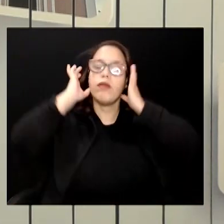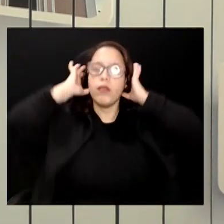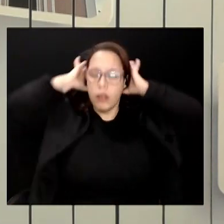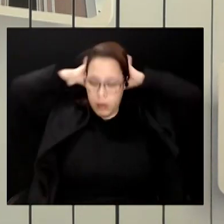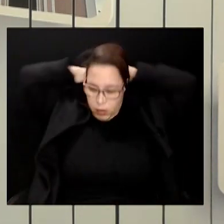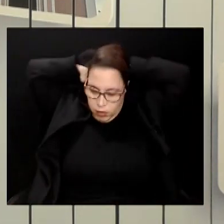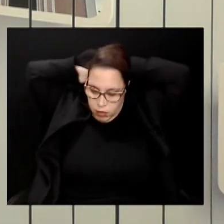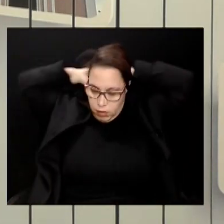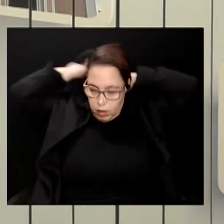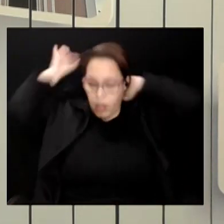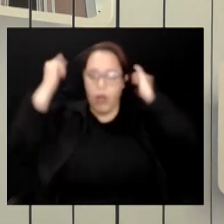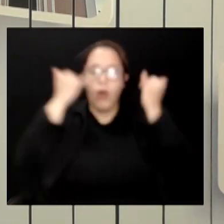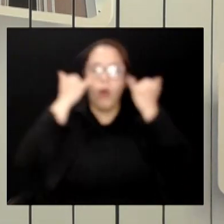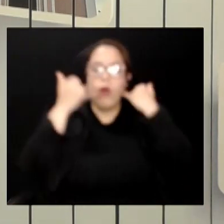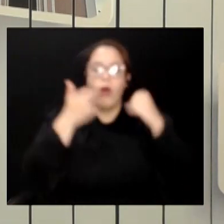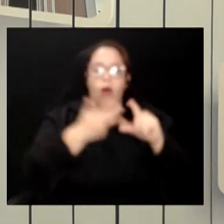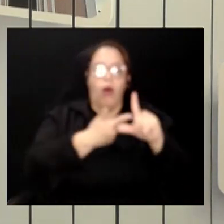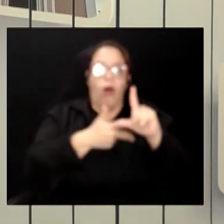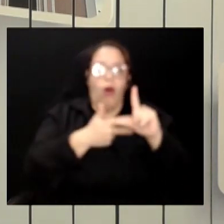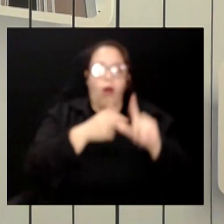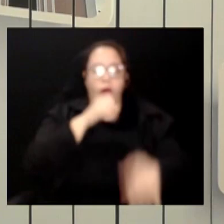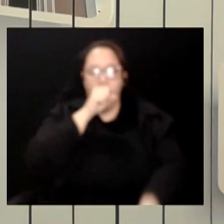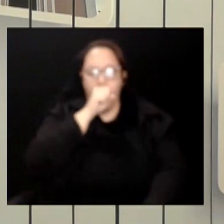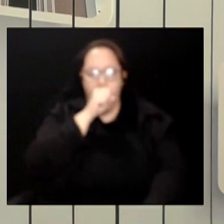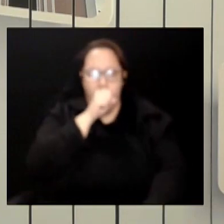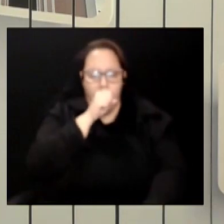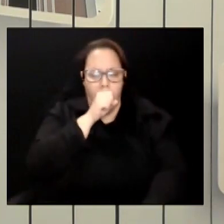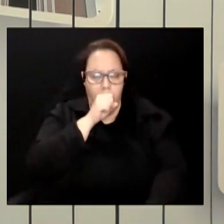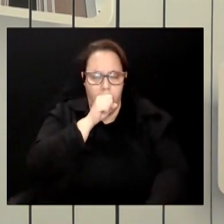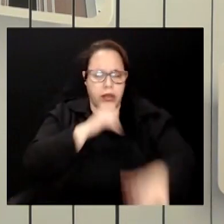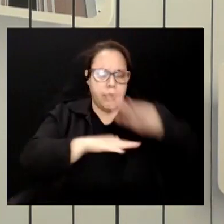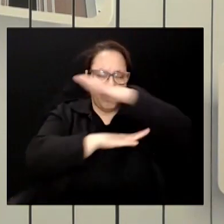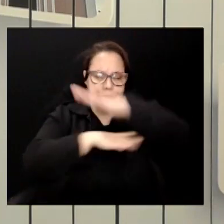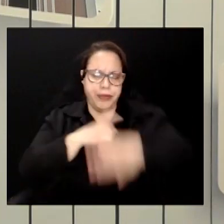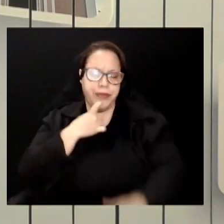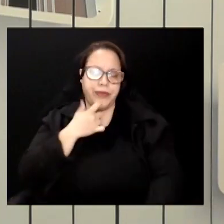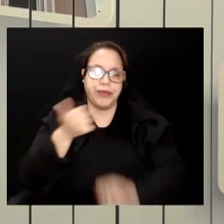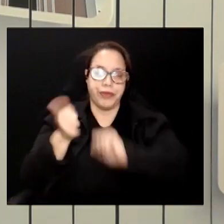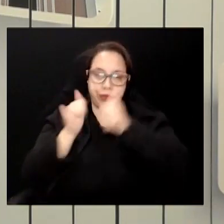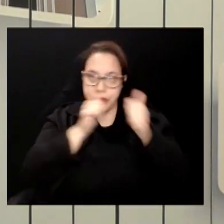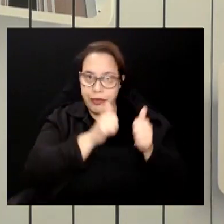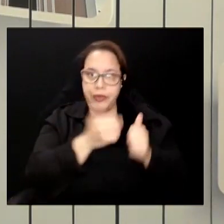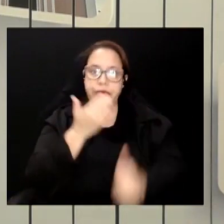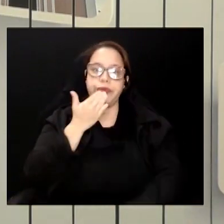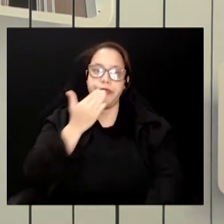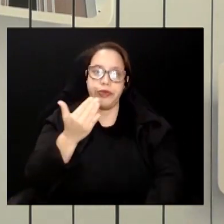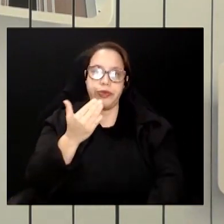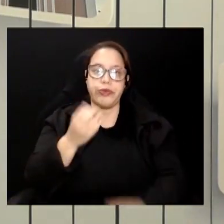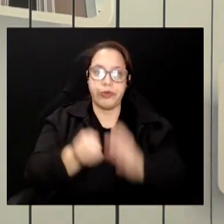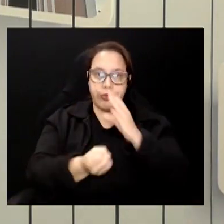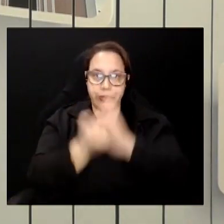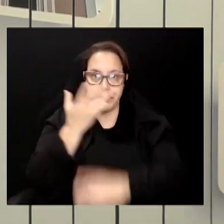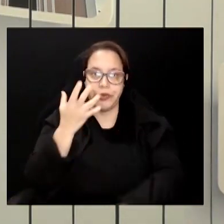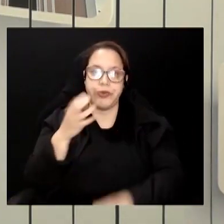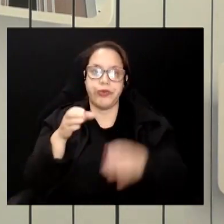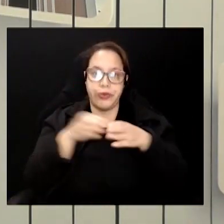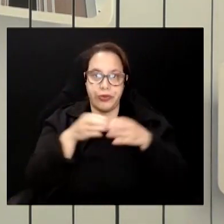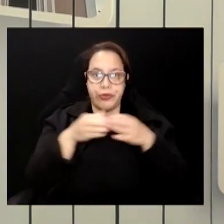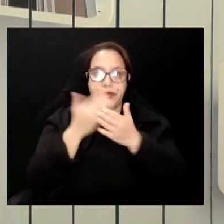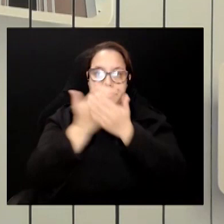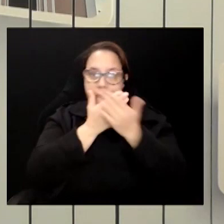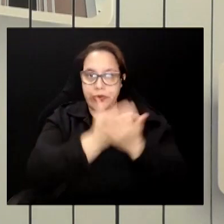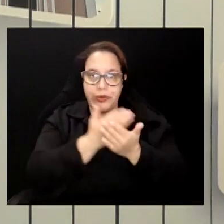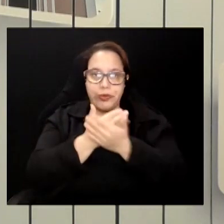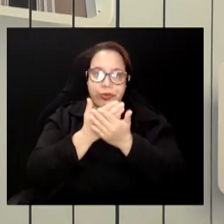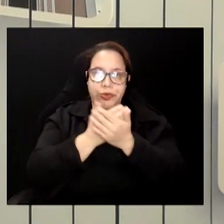notícias do Legislativo, porque a Câmara de Campinas analisa o pedido da criação de uma comissão de estudos voltada para